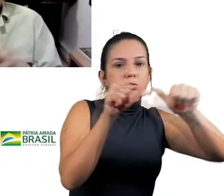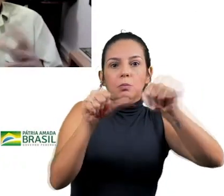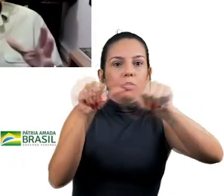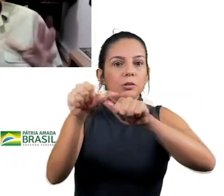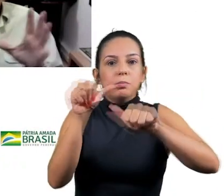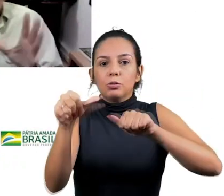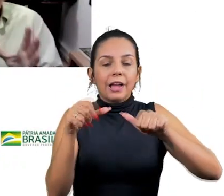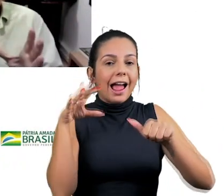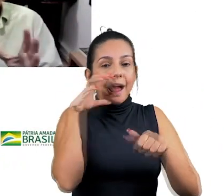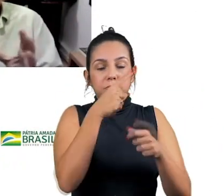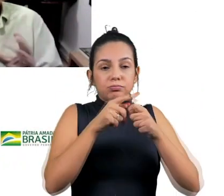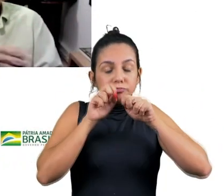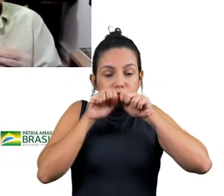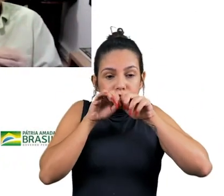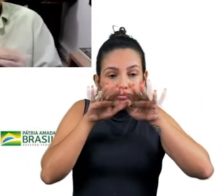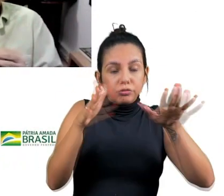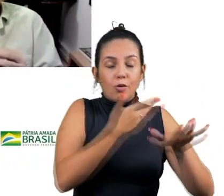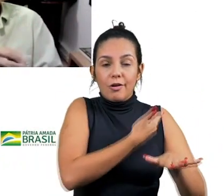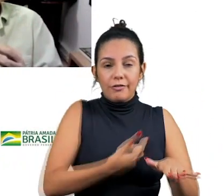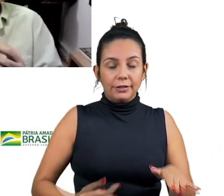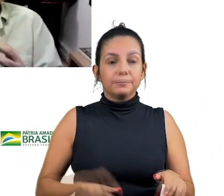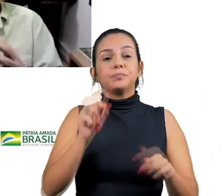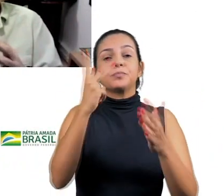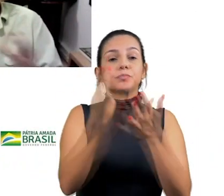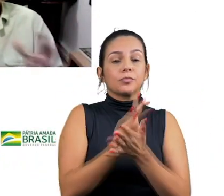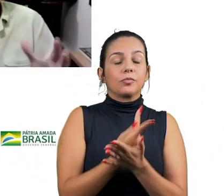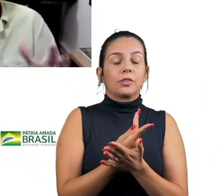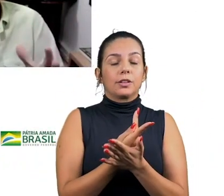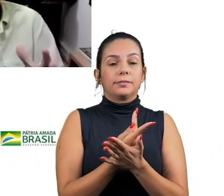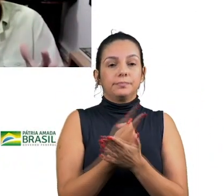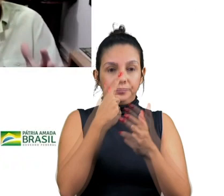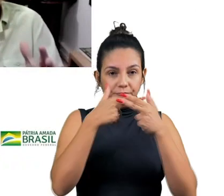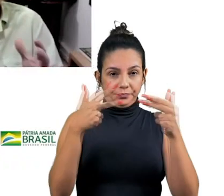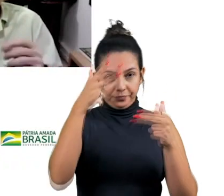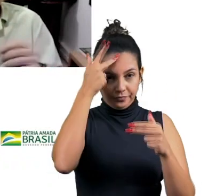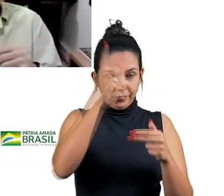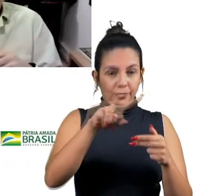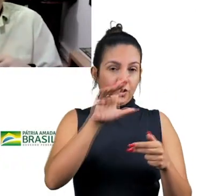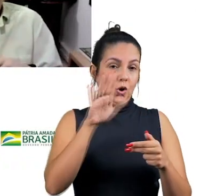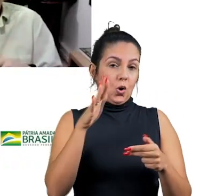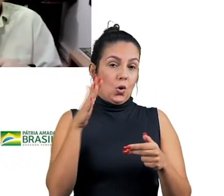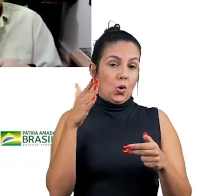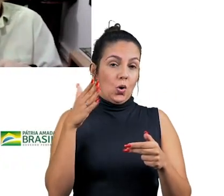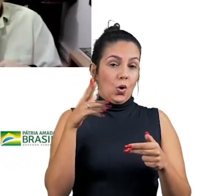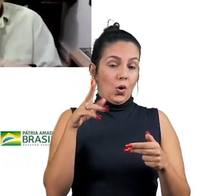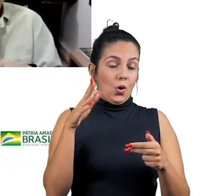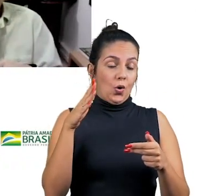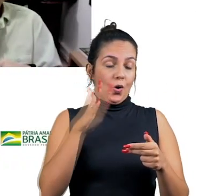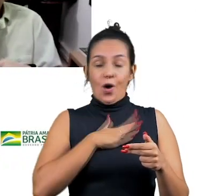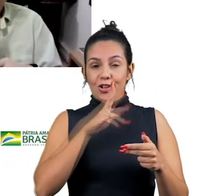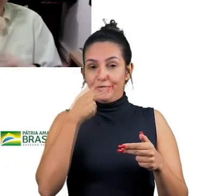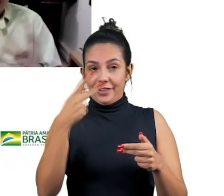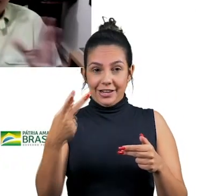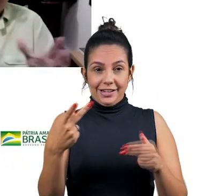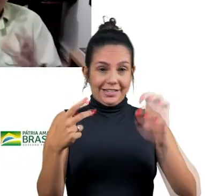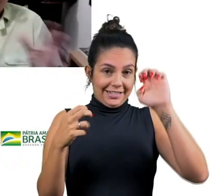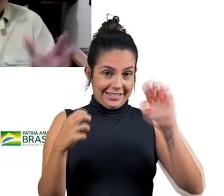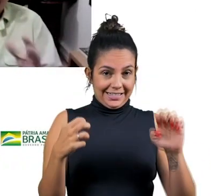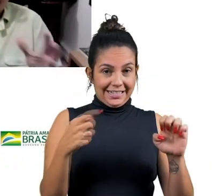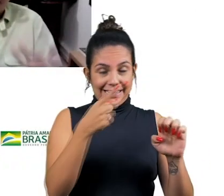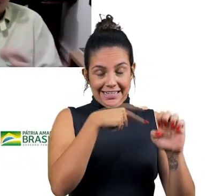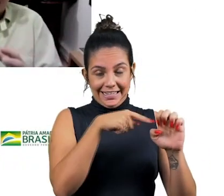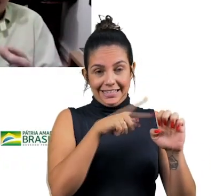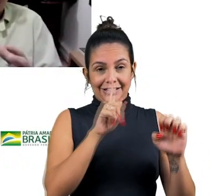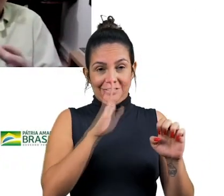Né? E eu acho que o que está acontecendo, Afonso, que é uma coisa que as pessoas não gostam de falar, e a esquerda, por exemplo, para ela